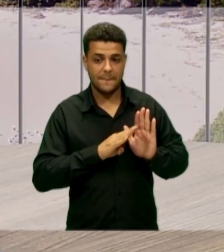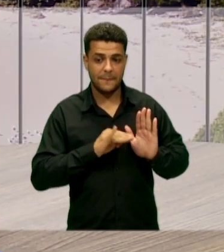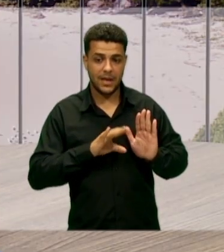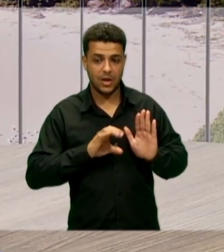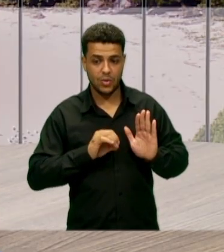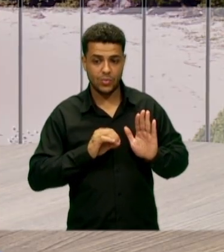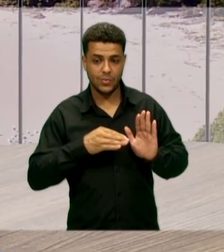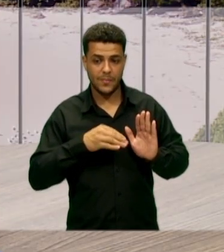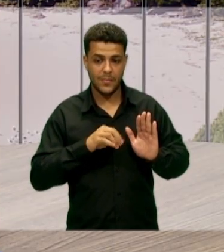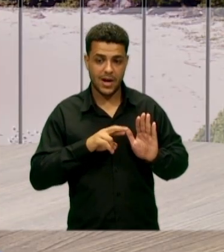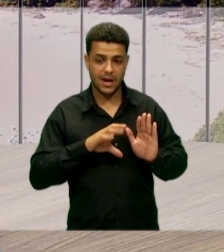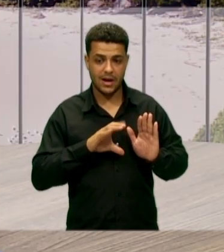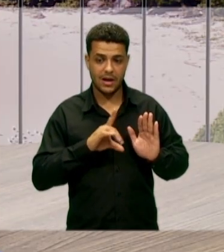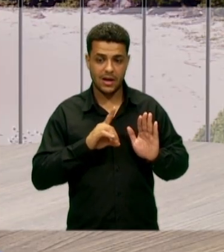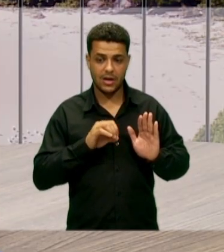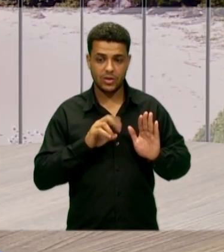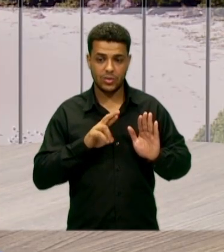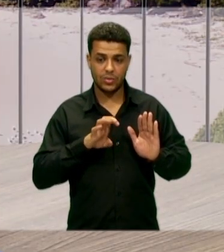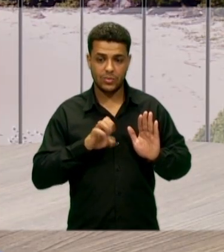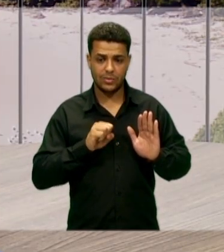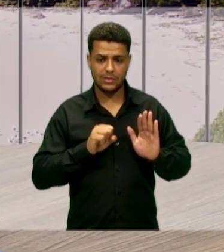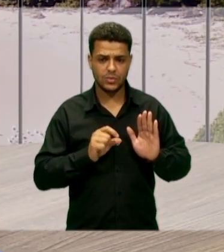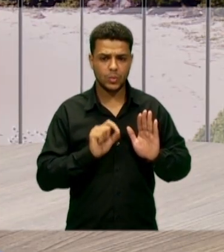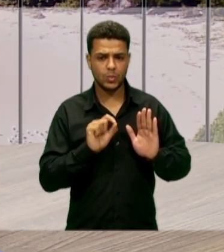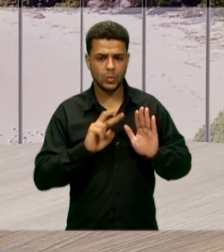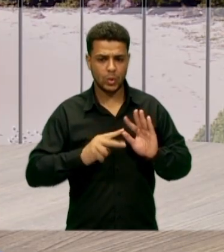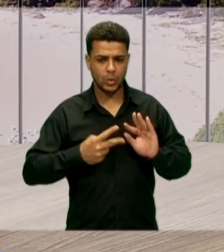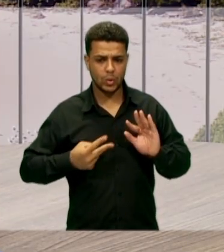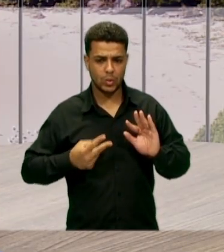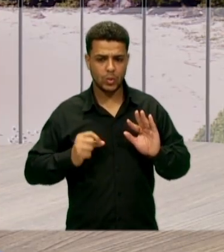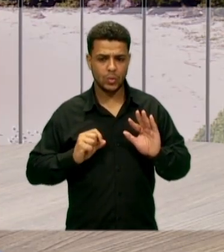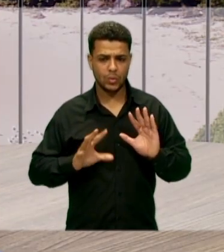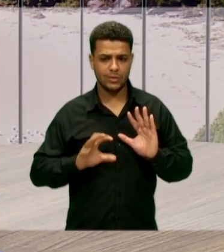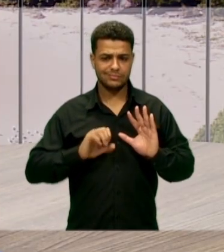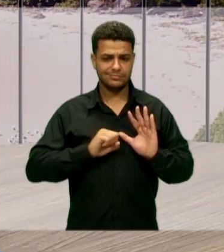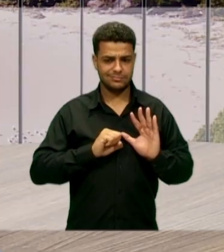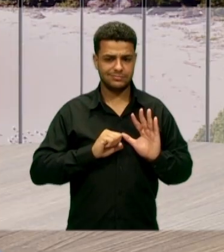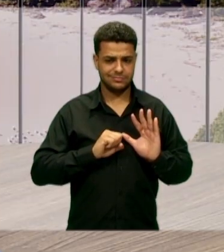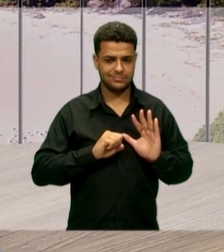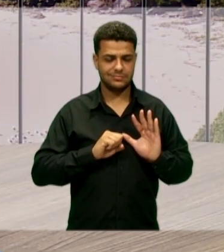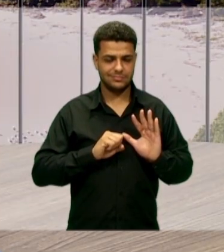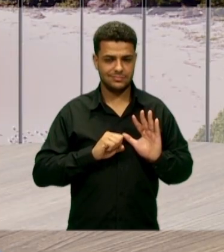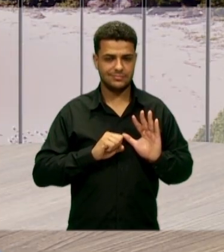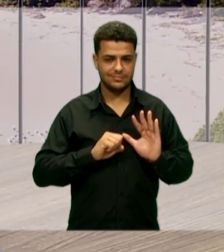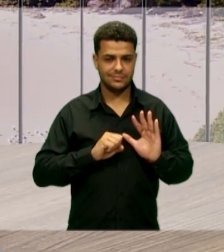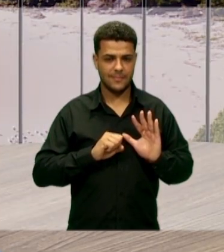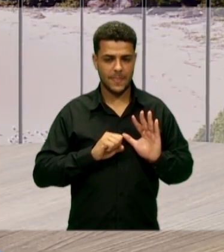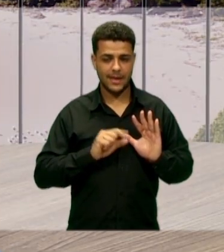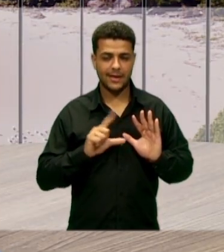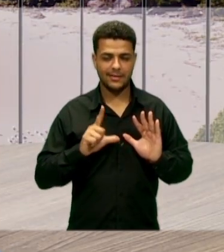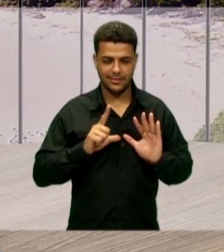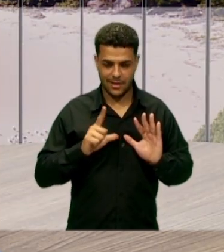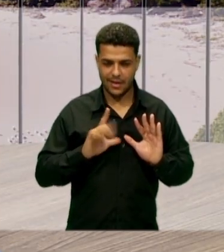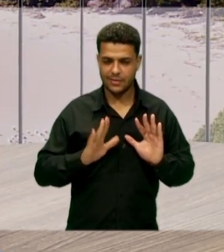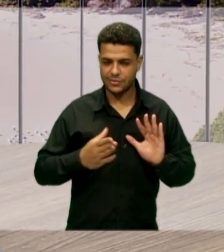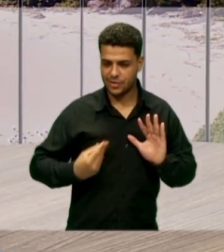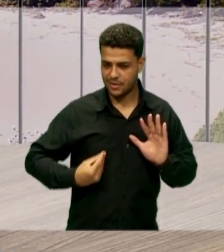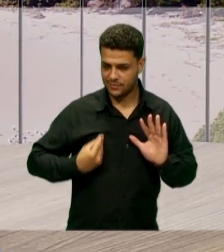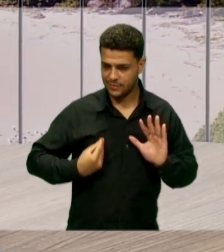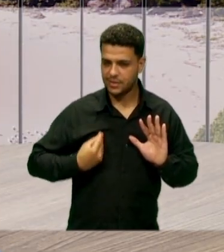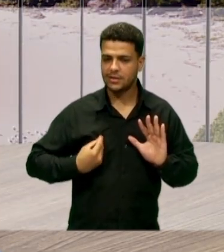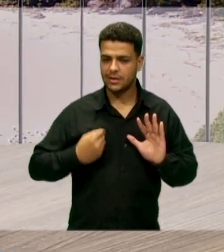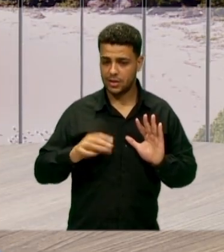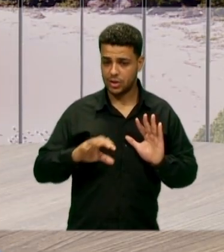vez. Eu consigo fazer a detecção de que outra mutação esse paciente adquiriu. E existem algumas mutações